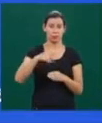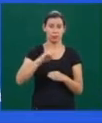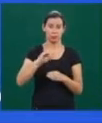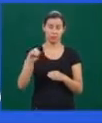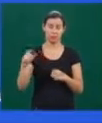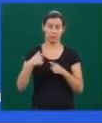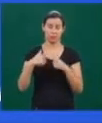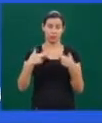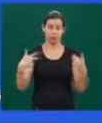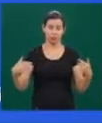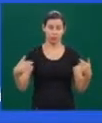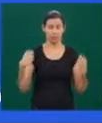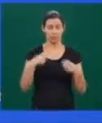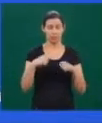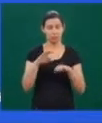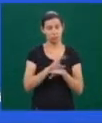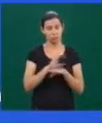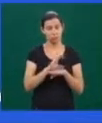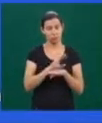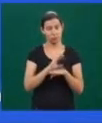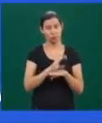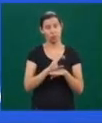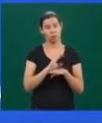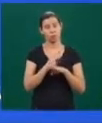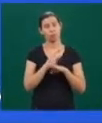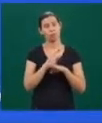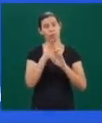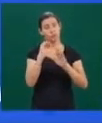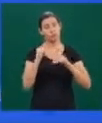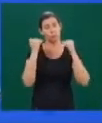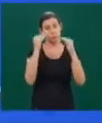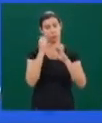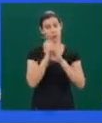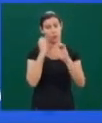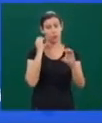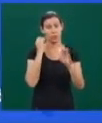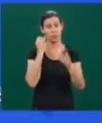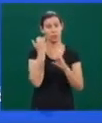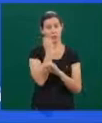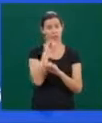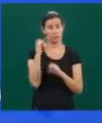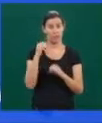em engenharia elétrica a partir do terceiro período. Contato